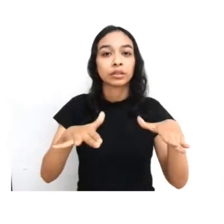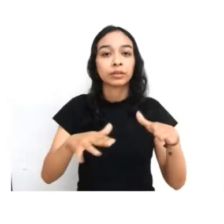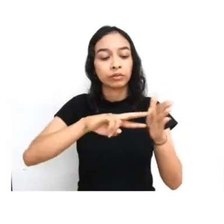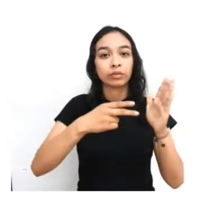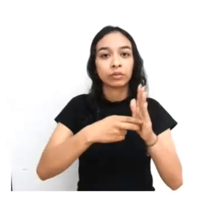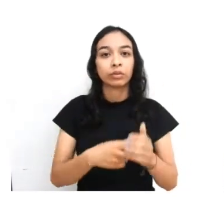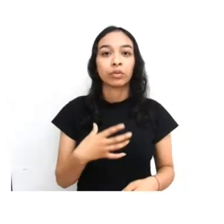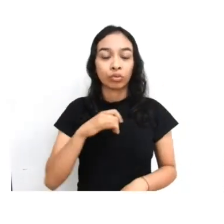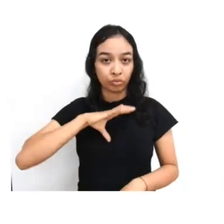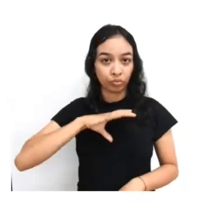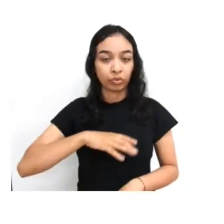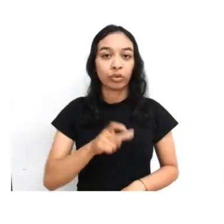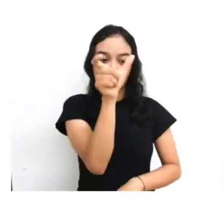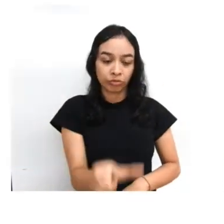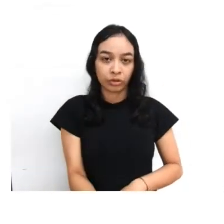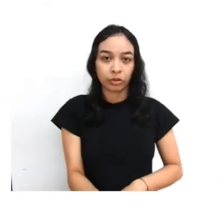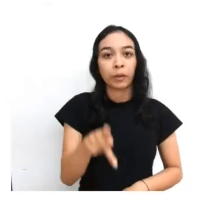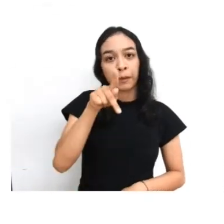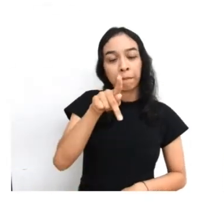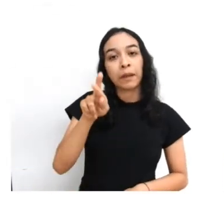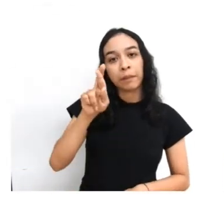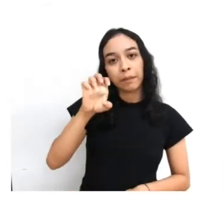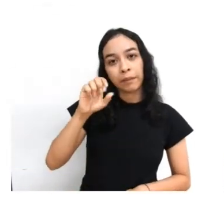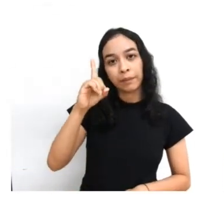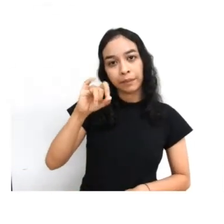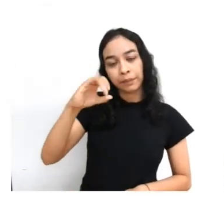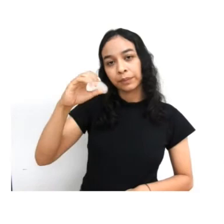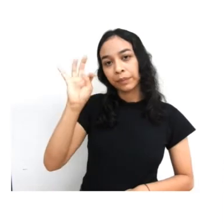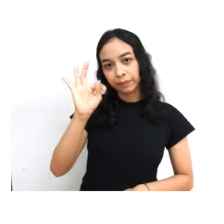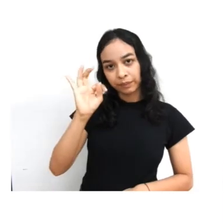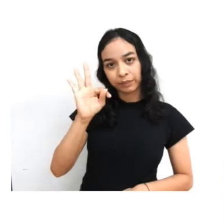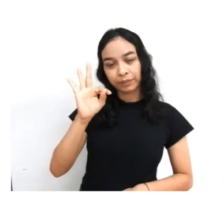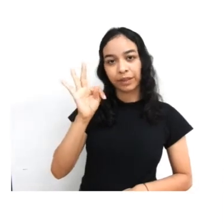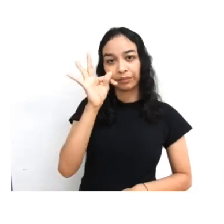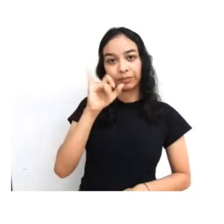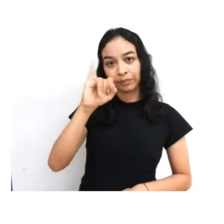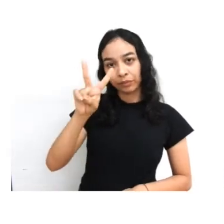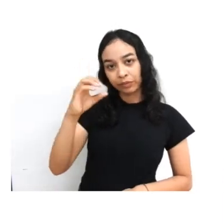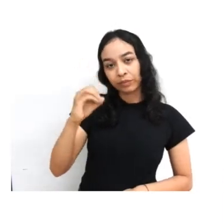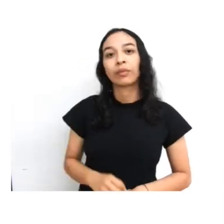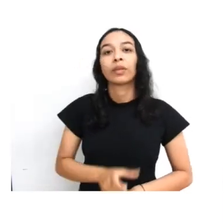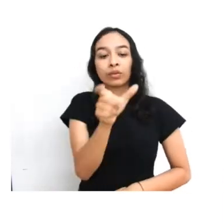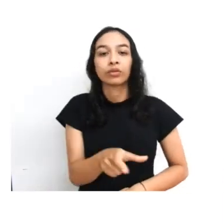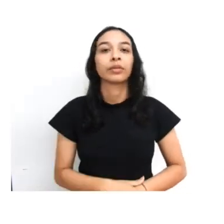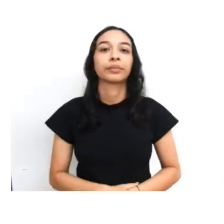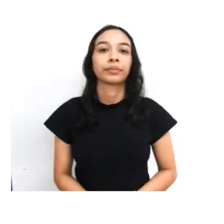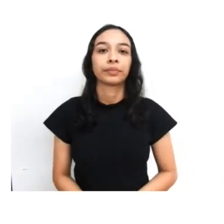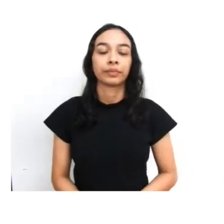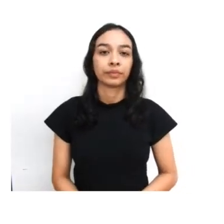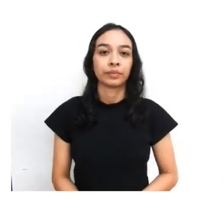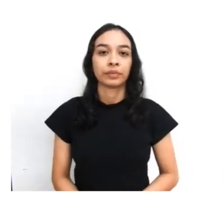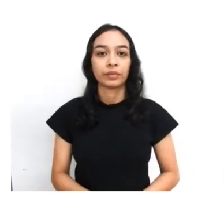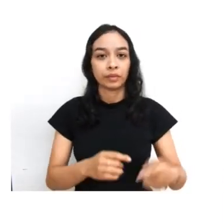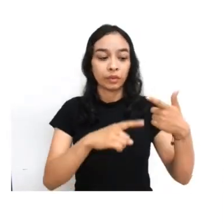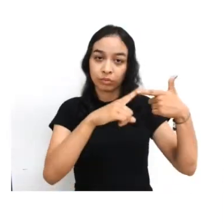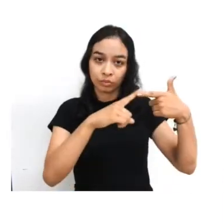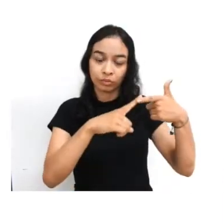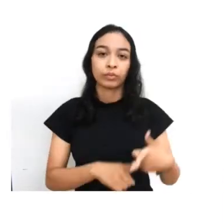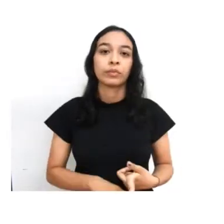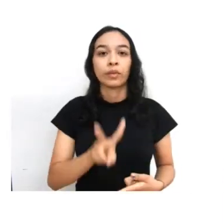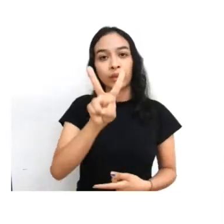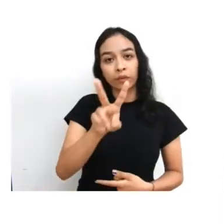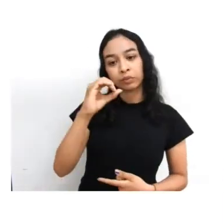que equivale ao nosso sujeito e predicativo do sujeito. O segundo caso